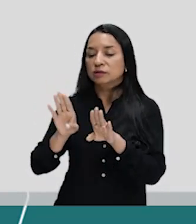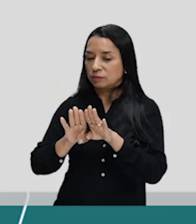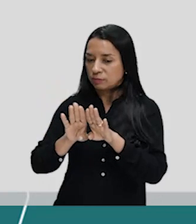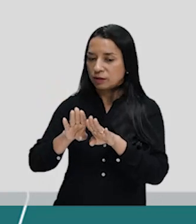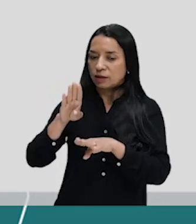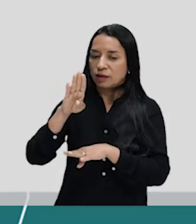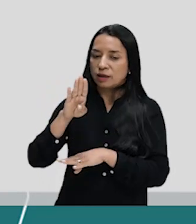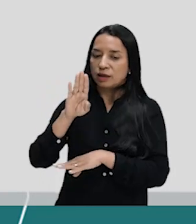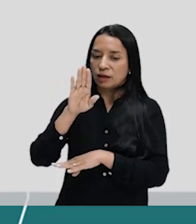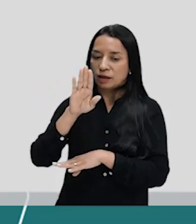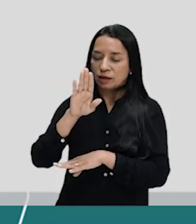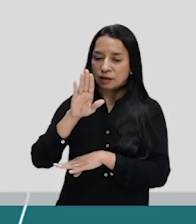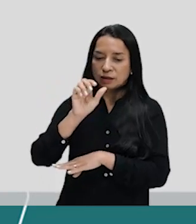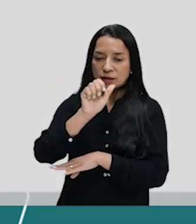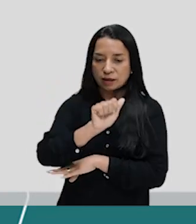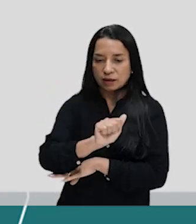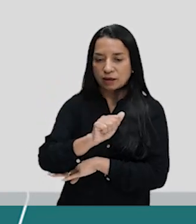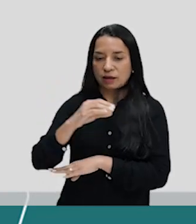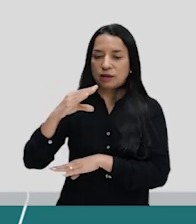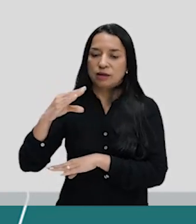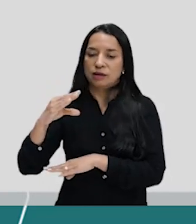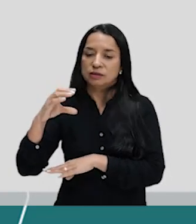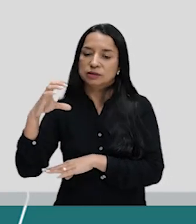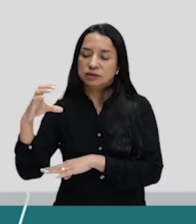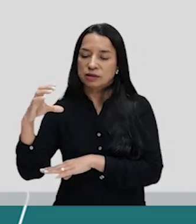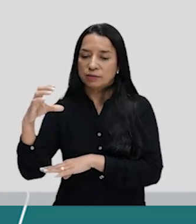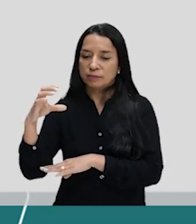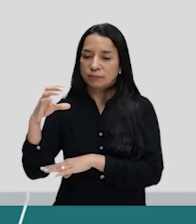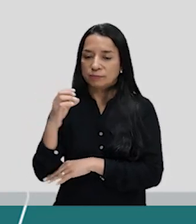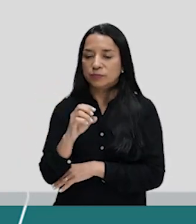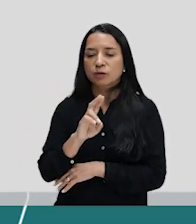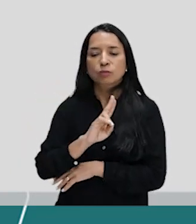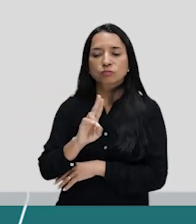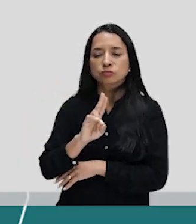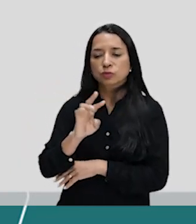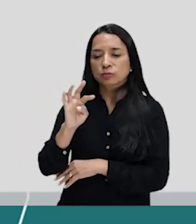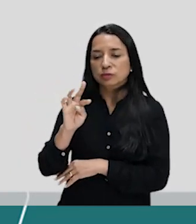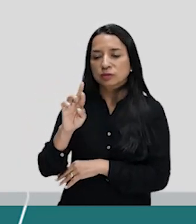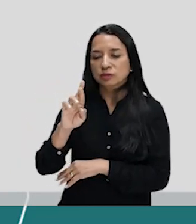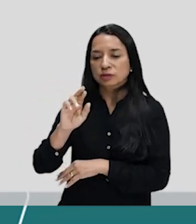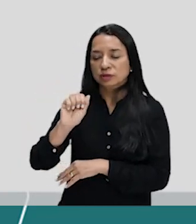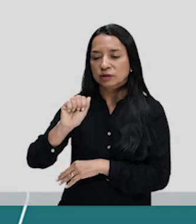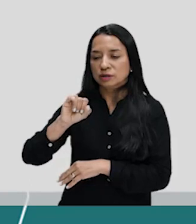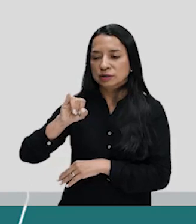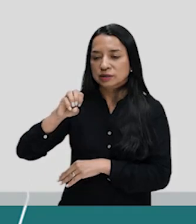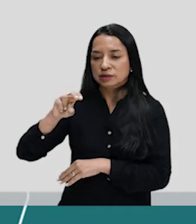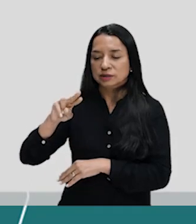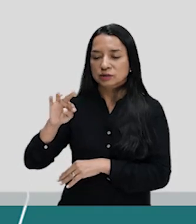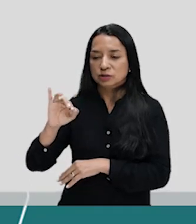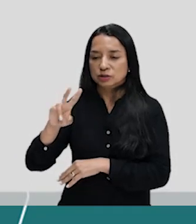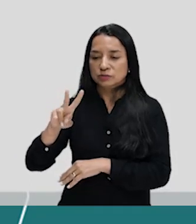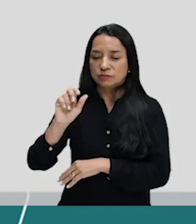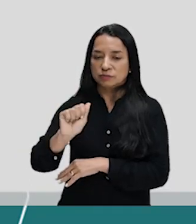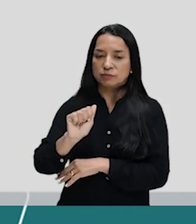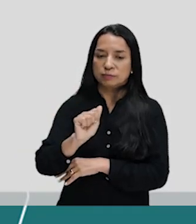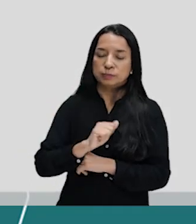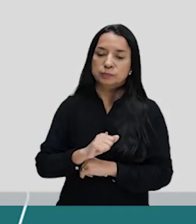contido em C. Essa propriedade aqui, o nome dela é transitiva, propriedade transitiva, tá?